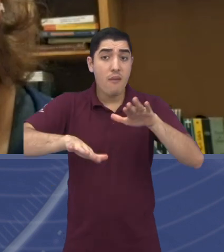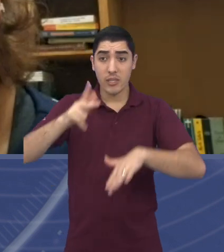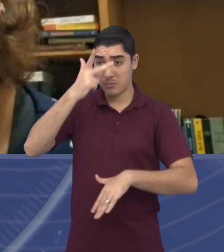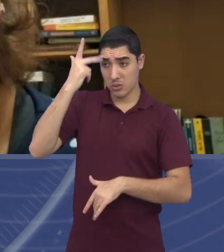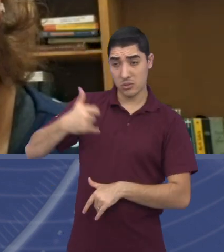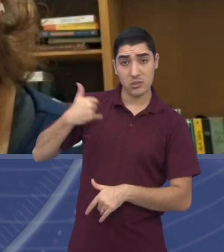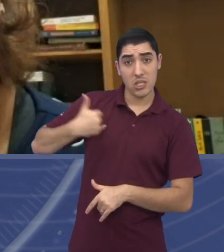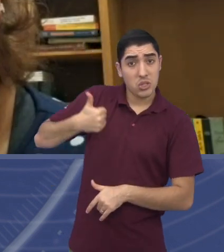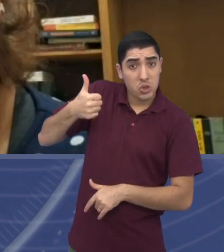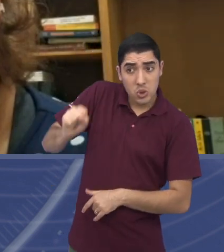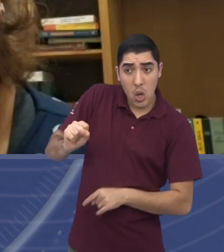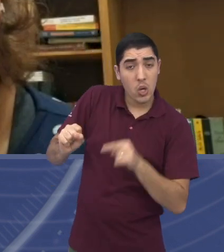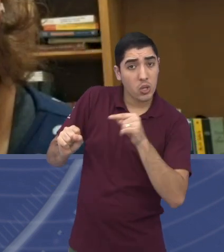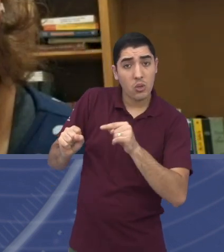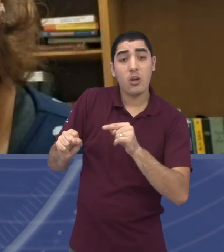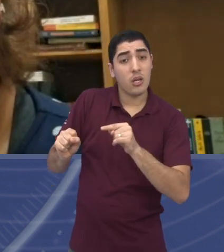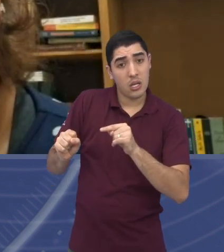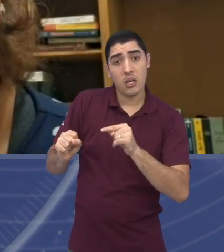você tem